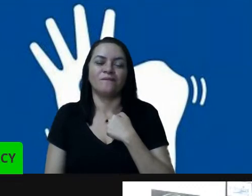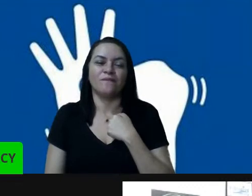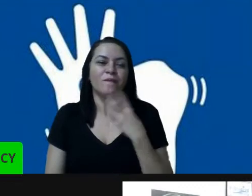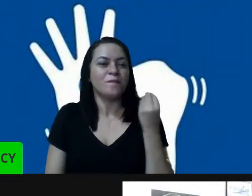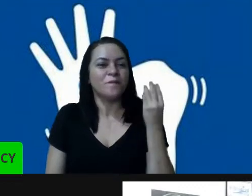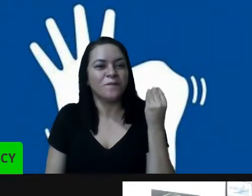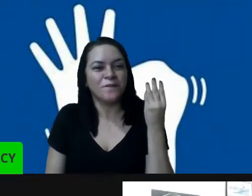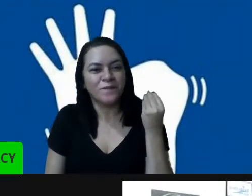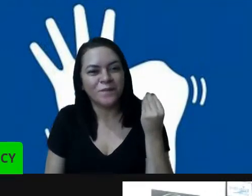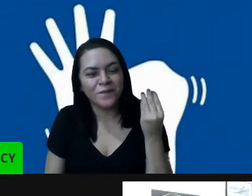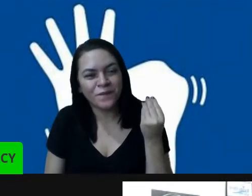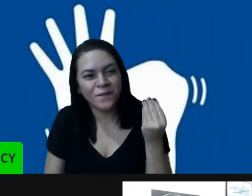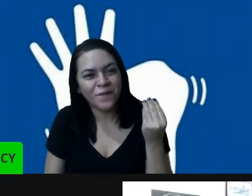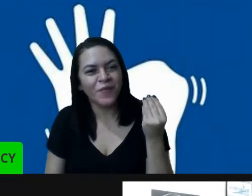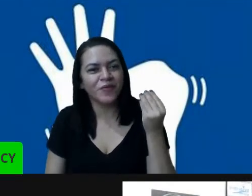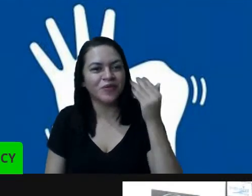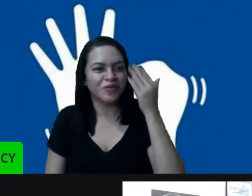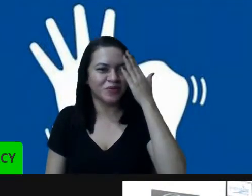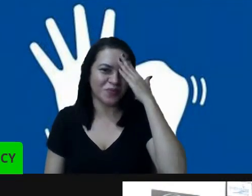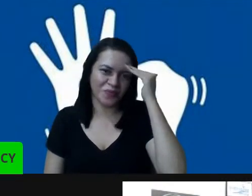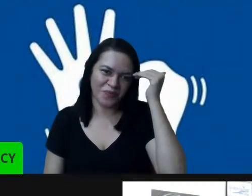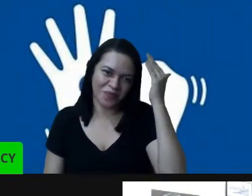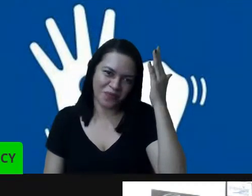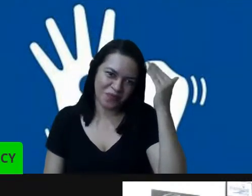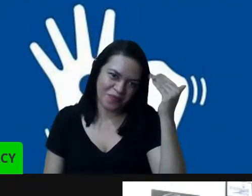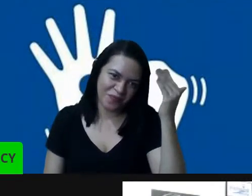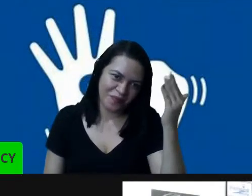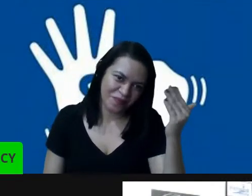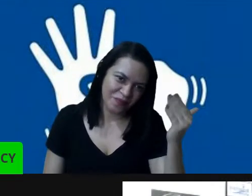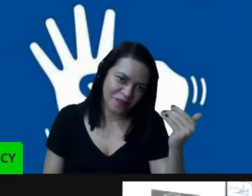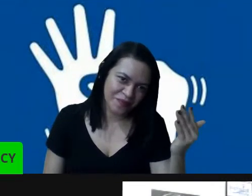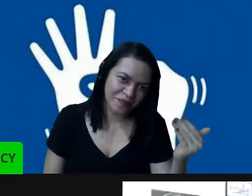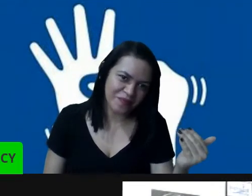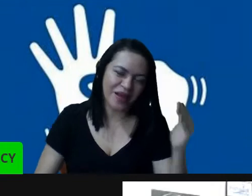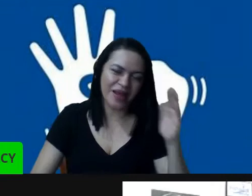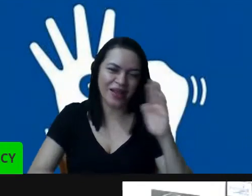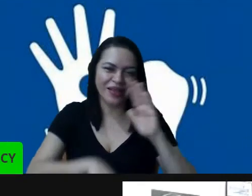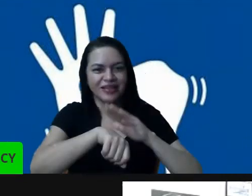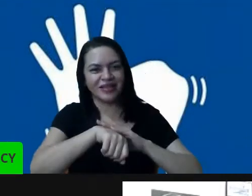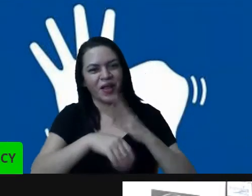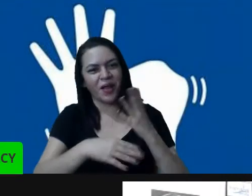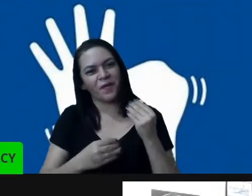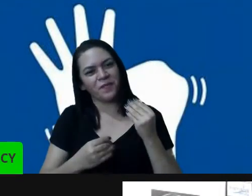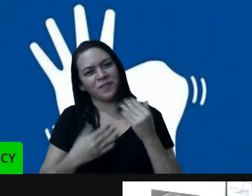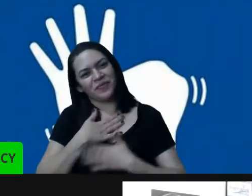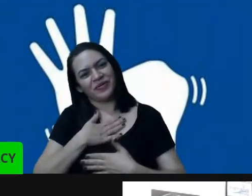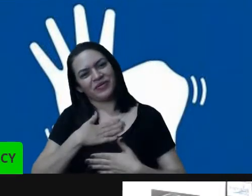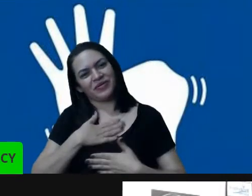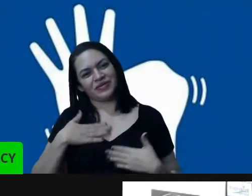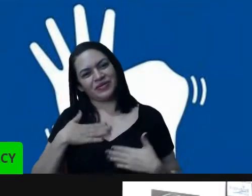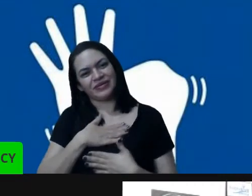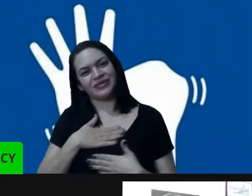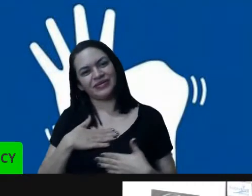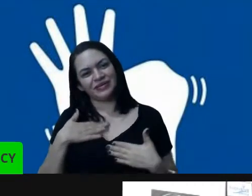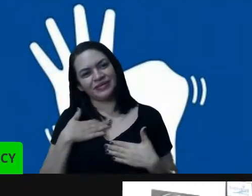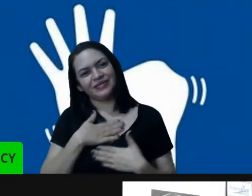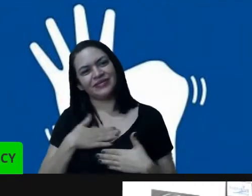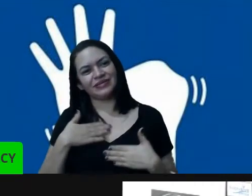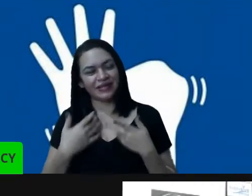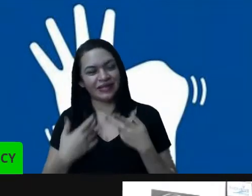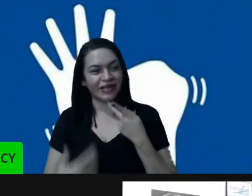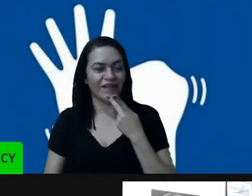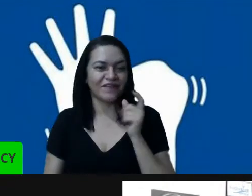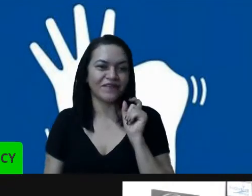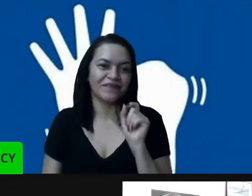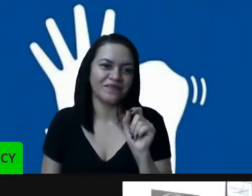muito honrada de estar participando desse momento, muito satisfeita, e dizer que o